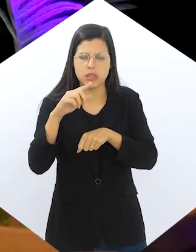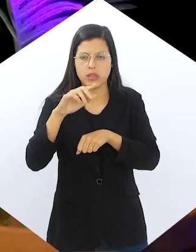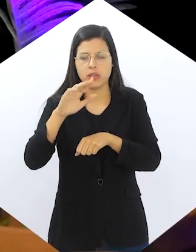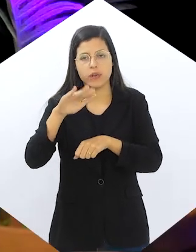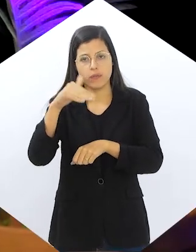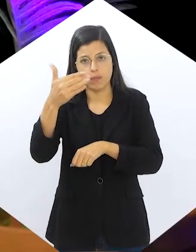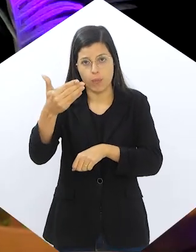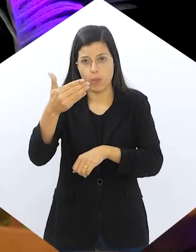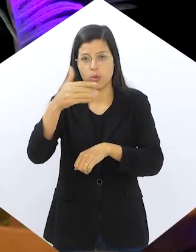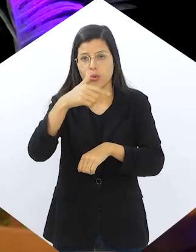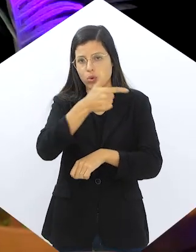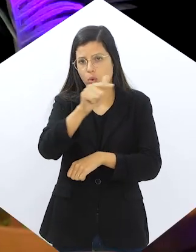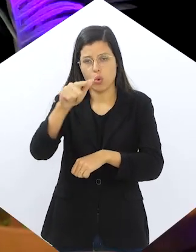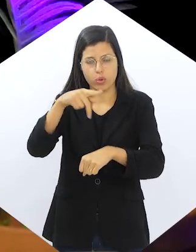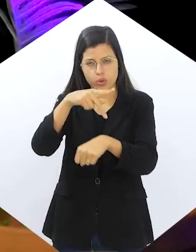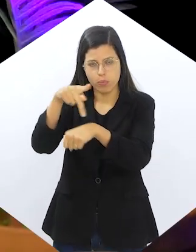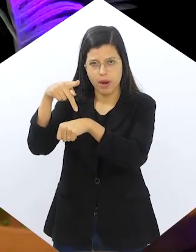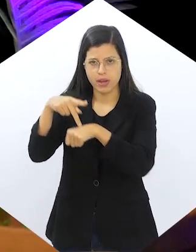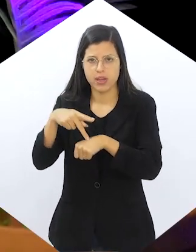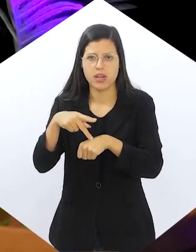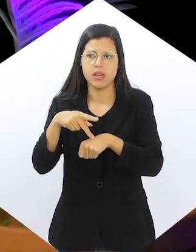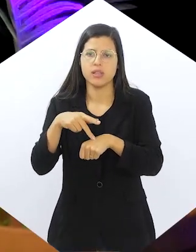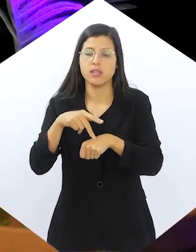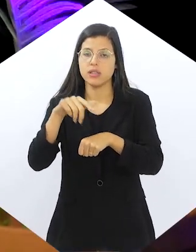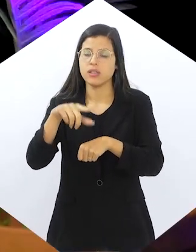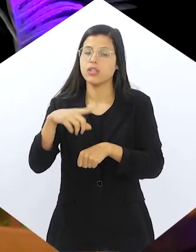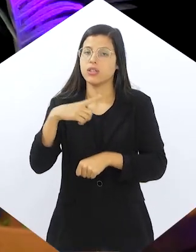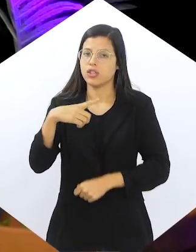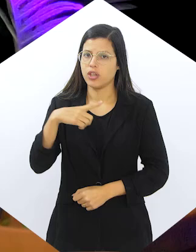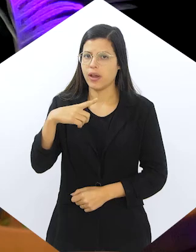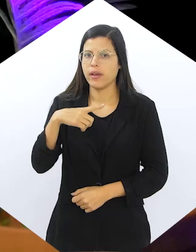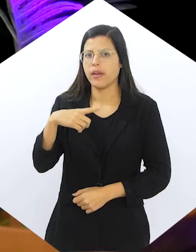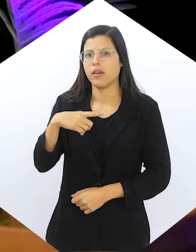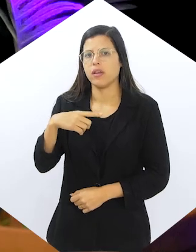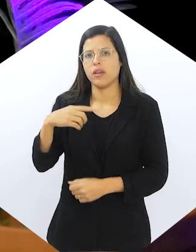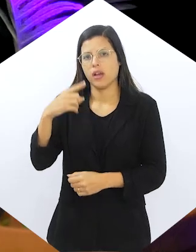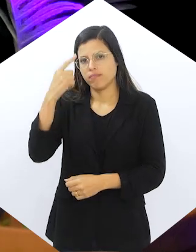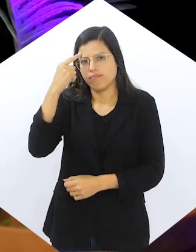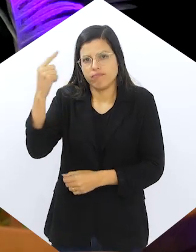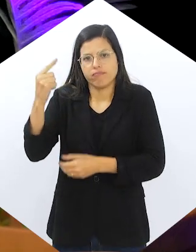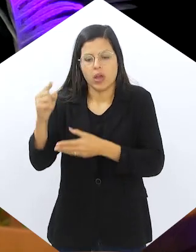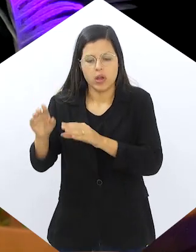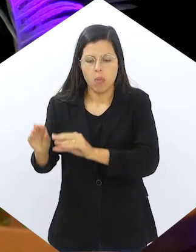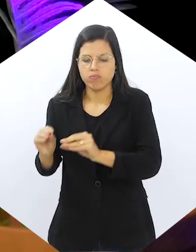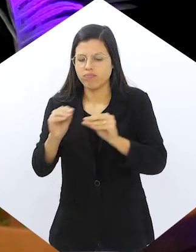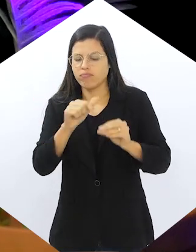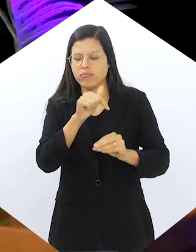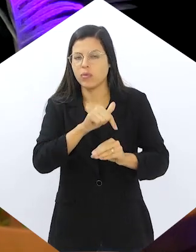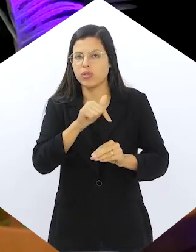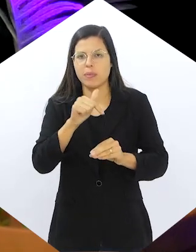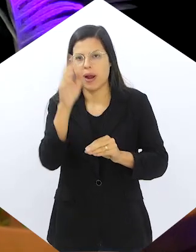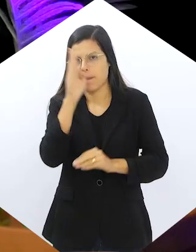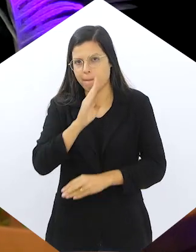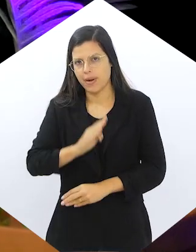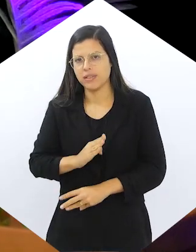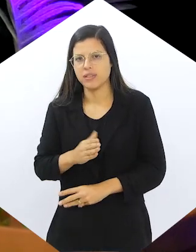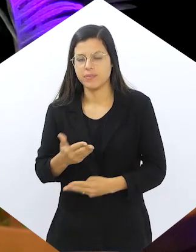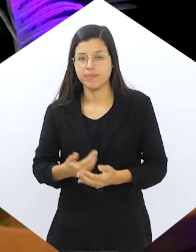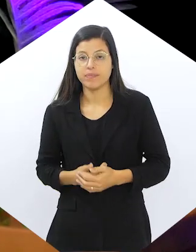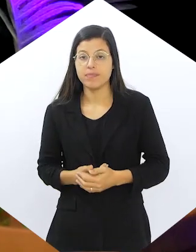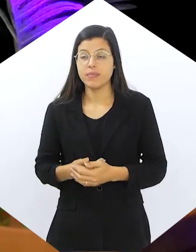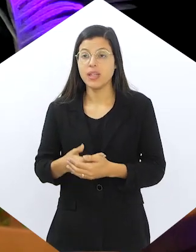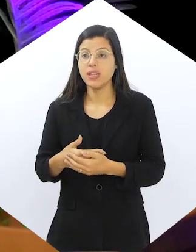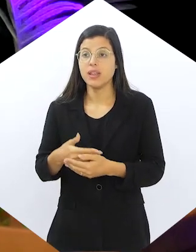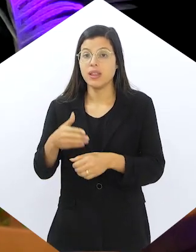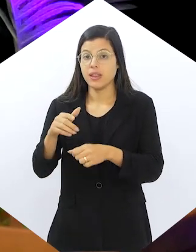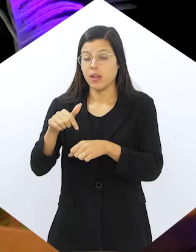emocional fora do Brasil, estudei e vim para cá com essa ideia, né? Trouxe essa ideia para cá. E na época o